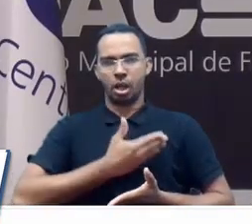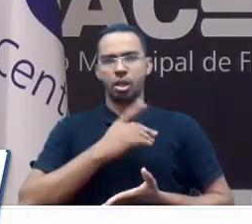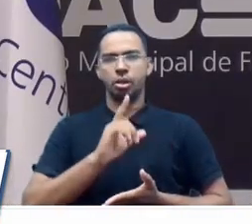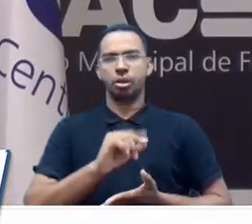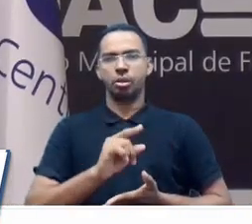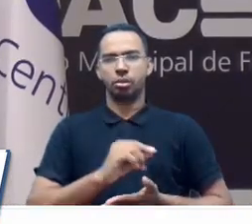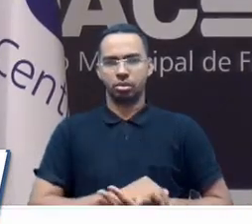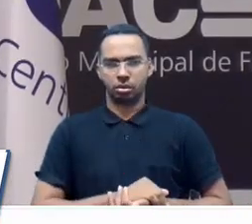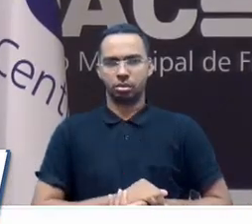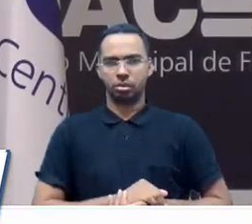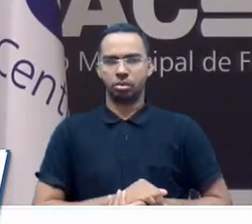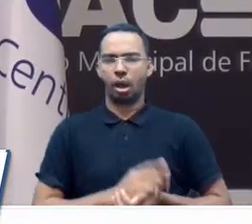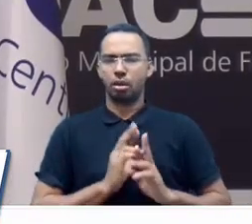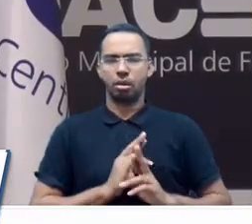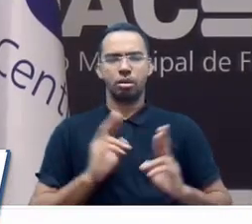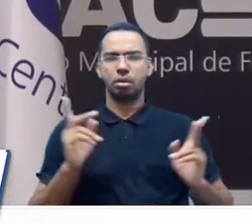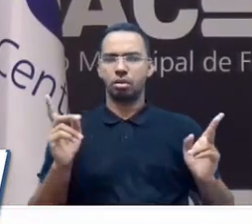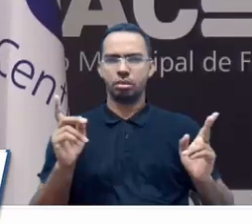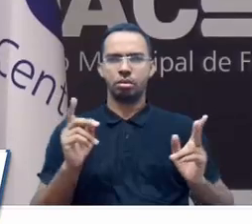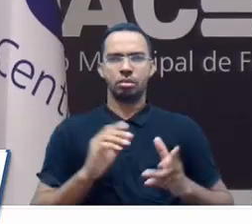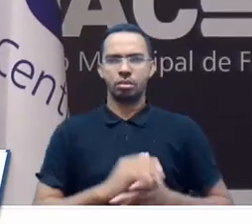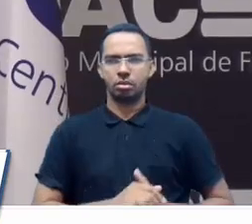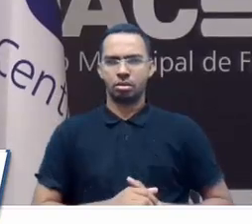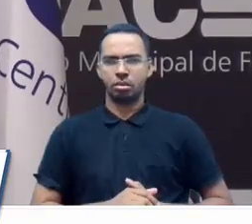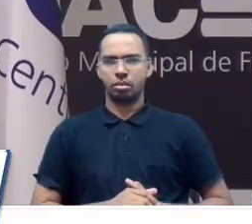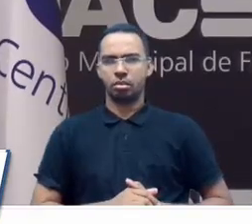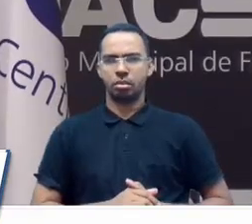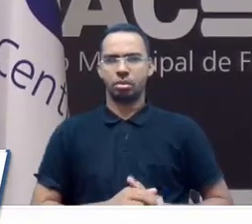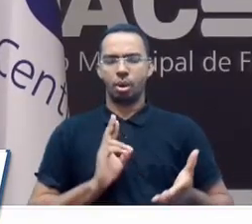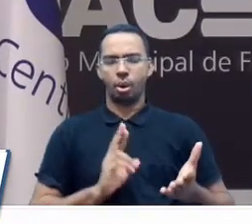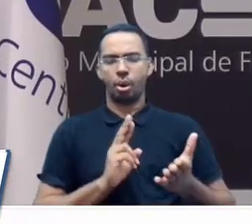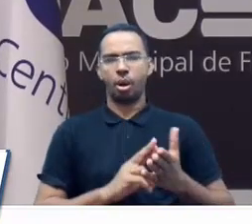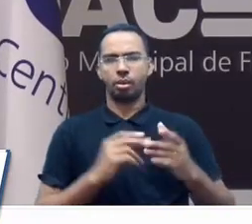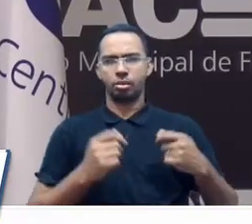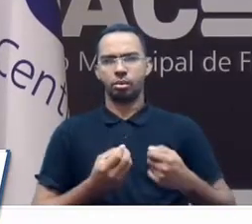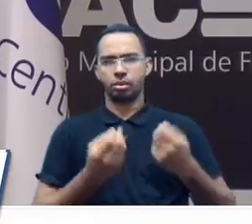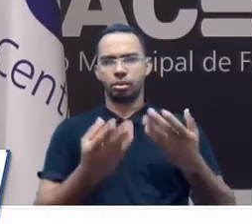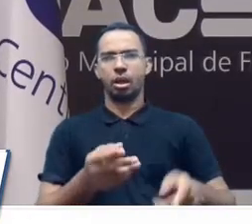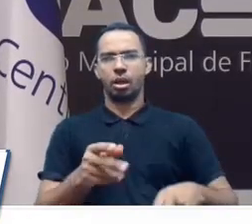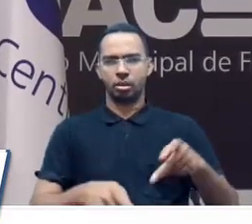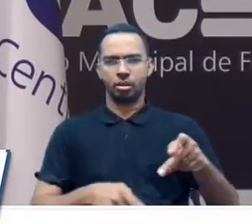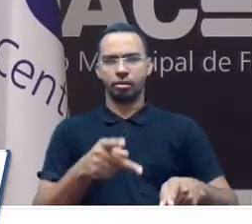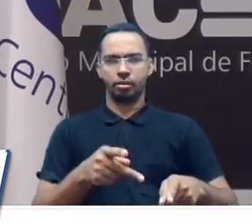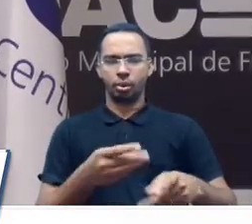totalmente diferente de um resultado que a gente precisa dar à população. Como assim?